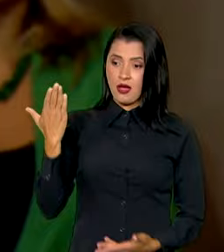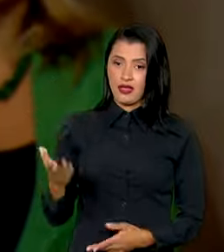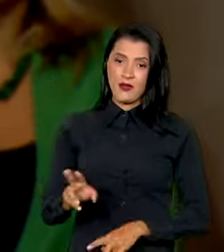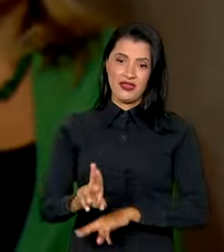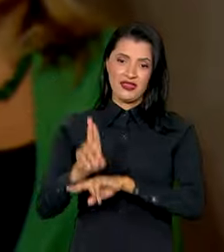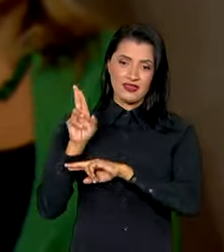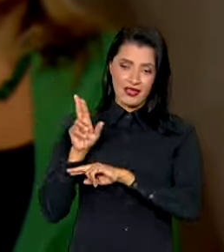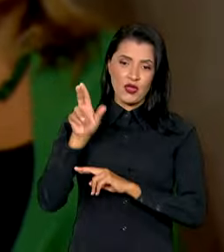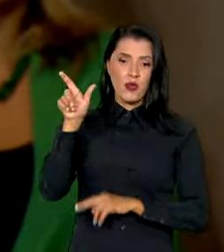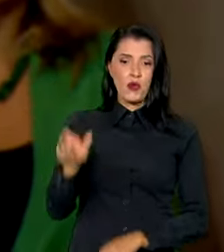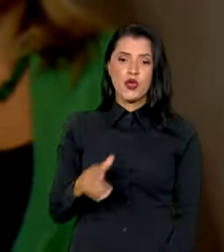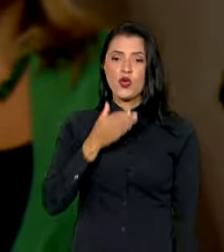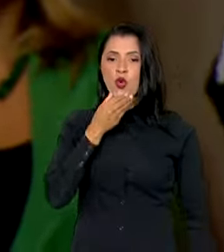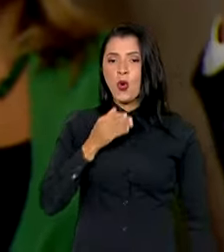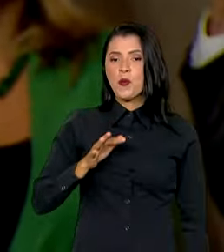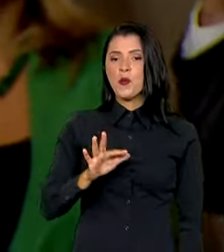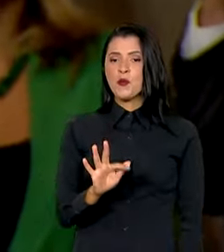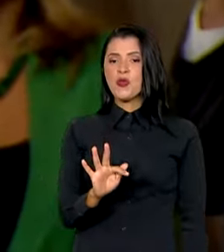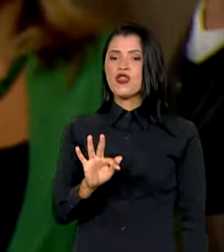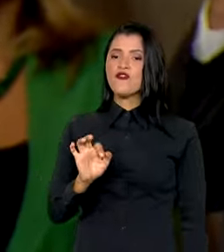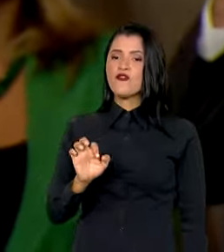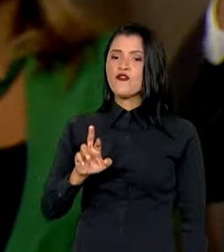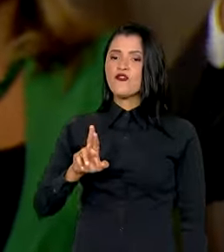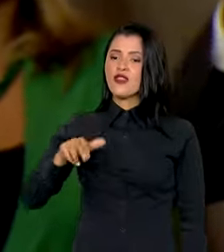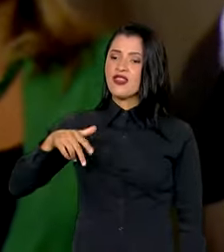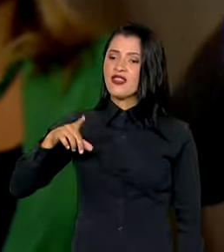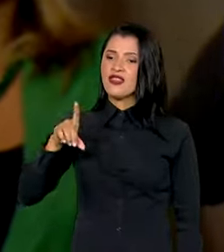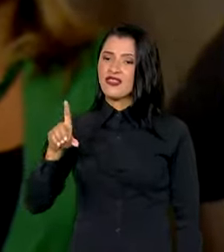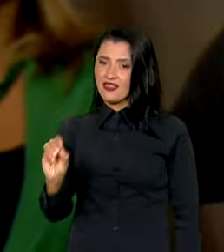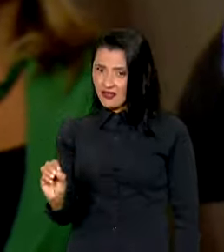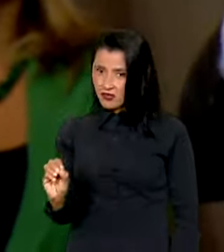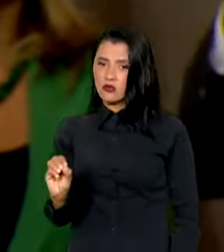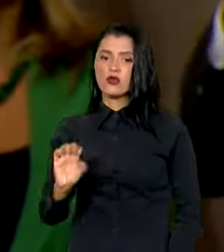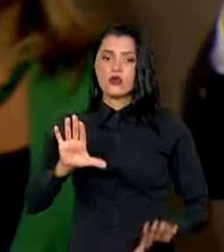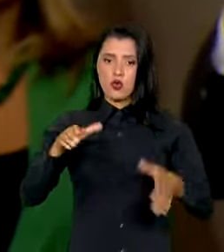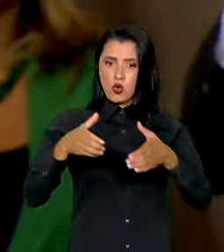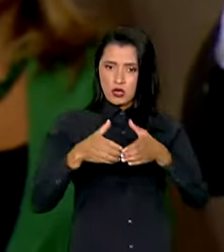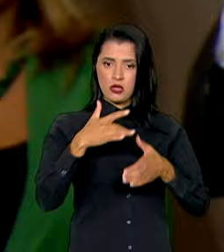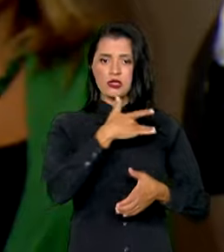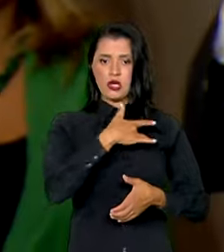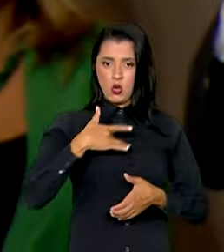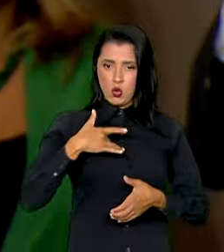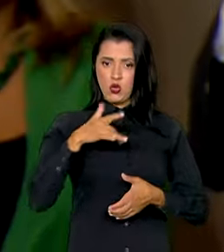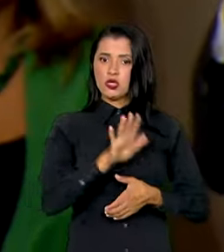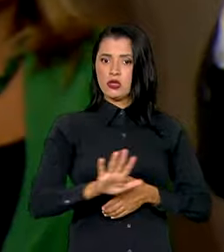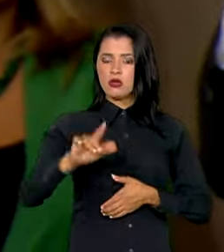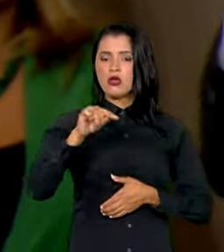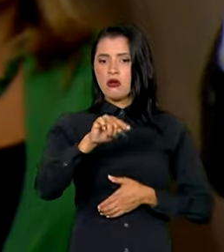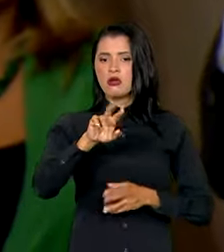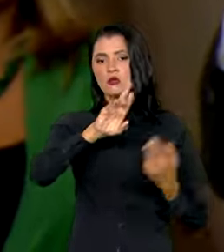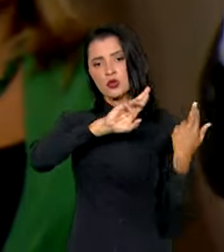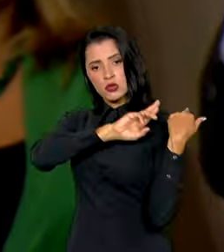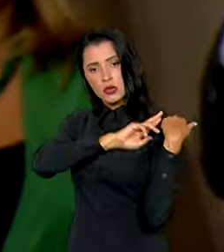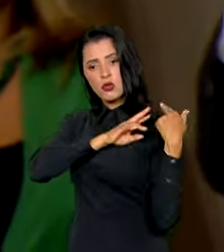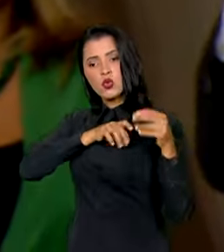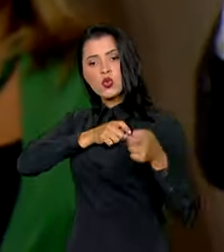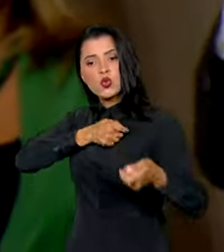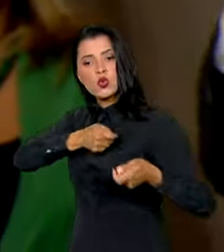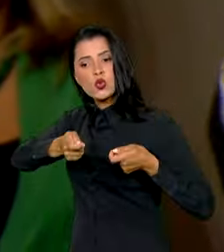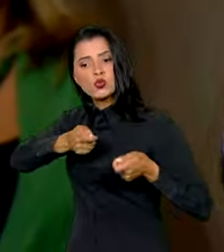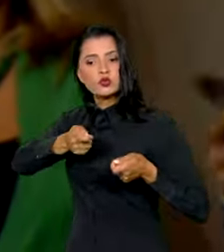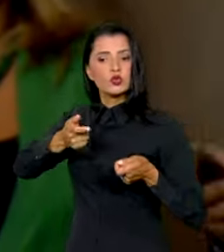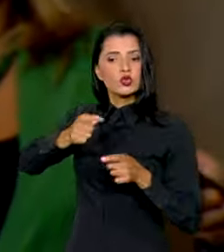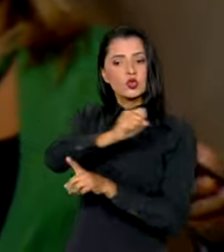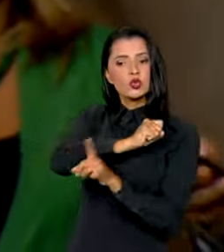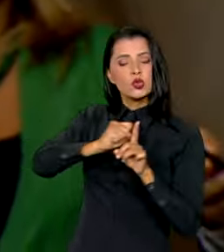por Fernando Pigato. O Conselho Nacional de Saúde, para quem não sabe, é responsável pelo controle social,